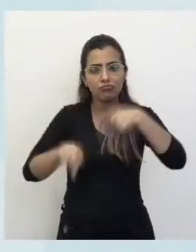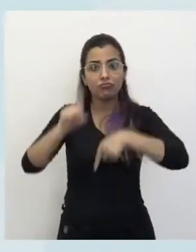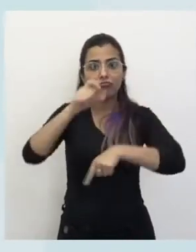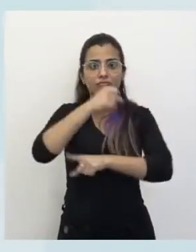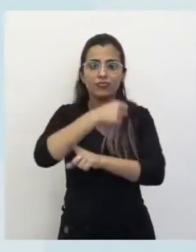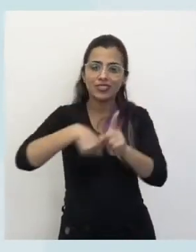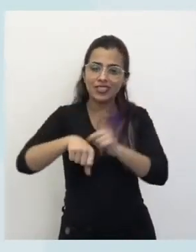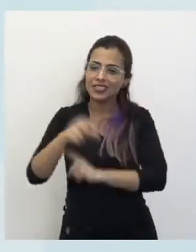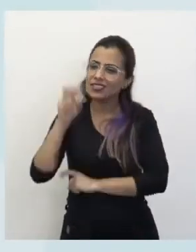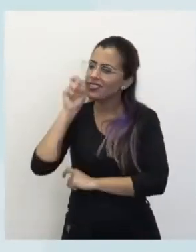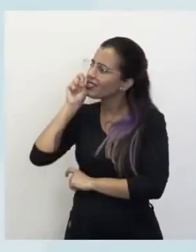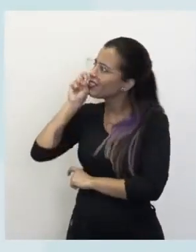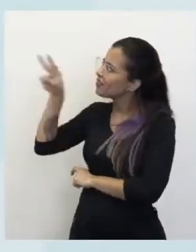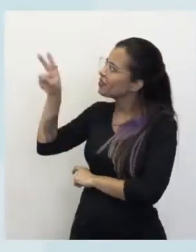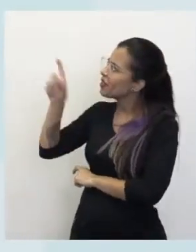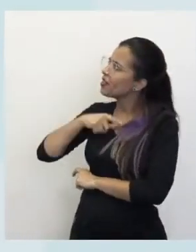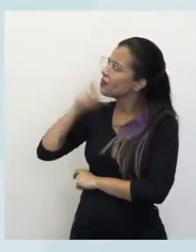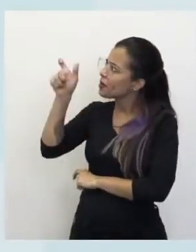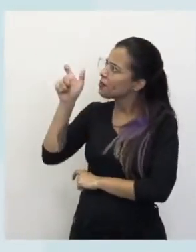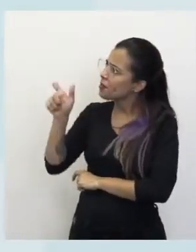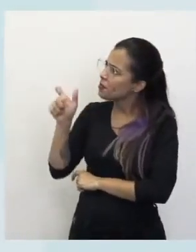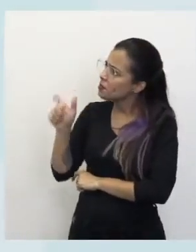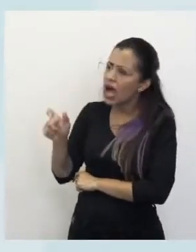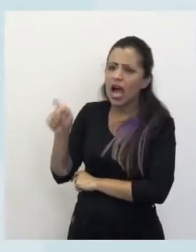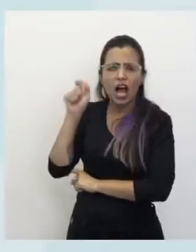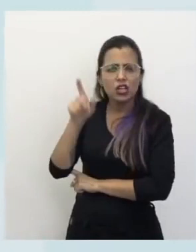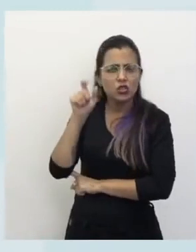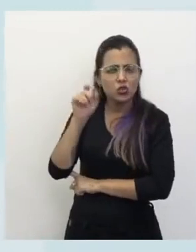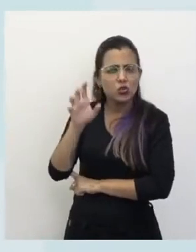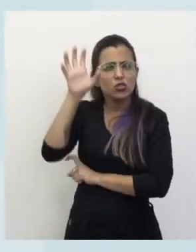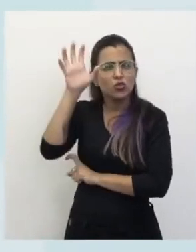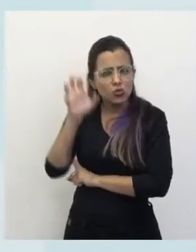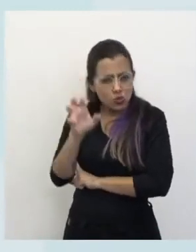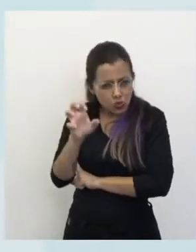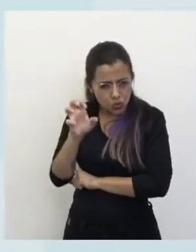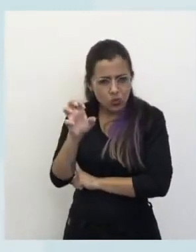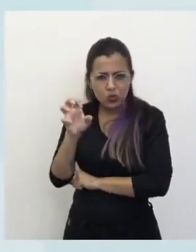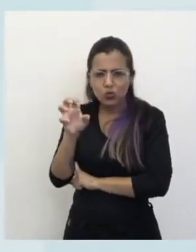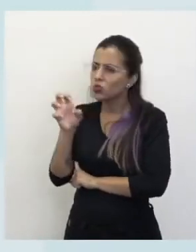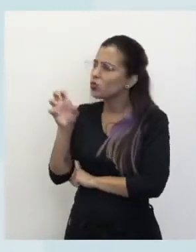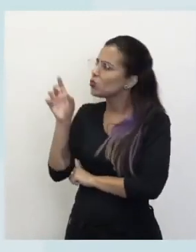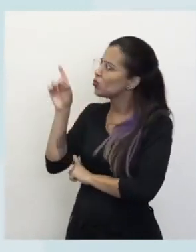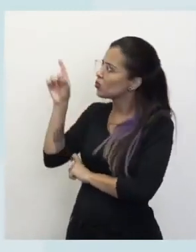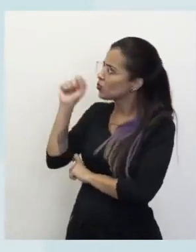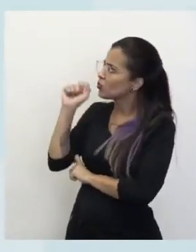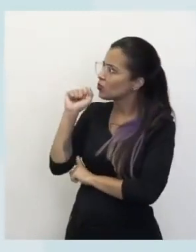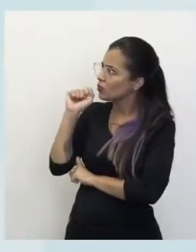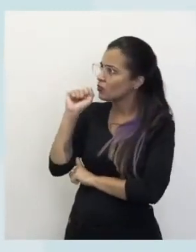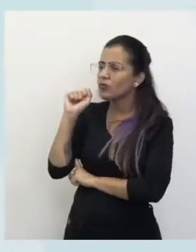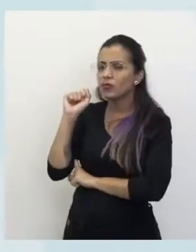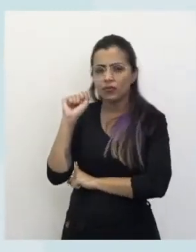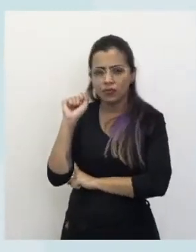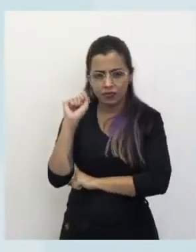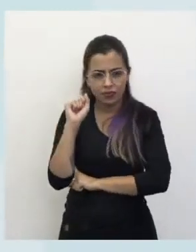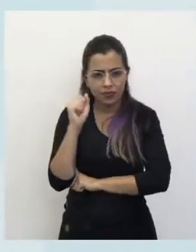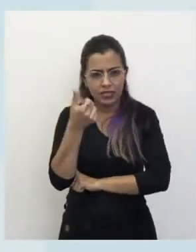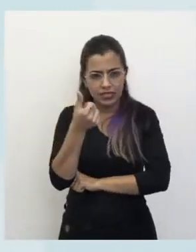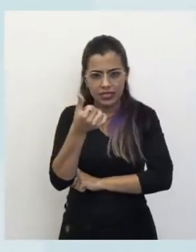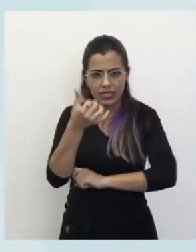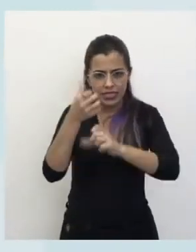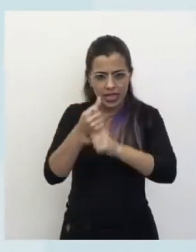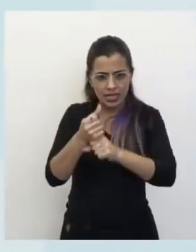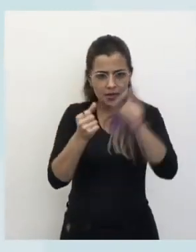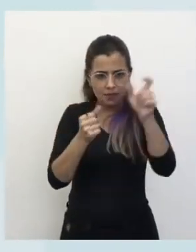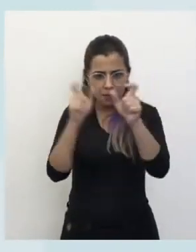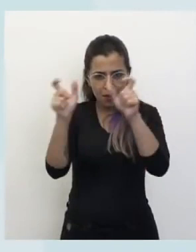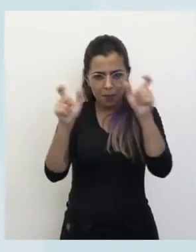aí? Eu tenho 1, 2, 3, 4, 5, 6 palavras em azul. São 6.